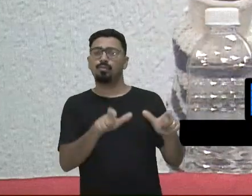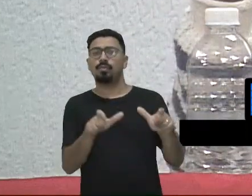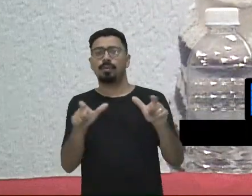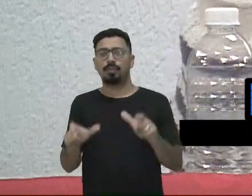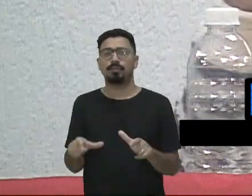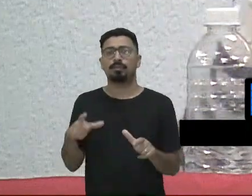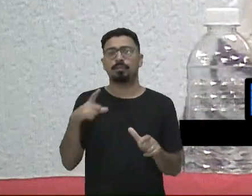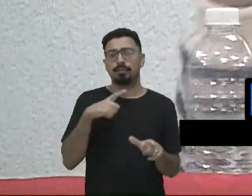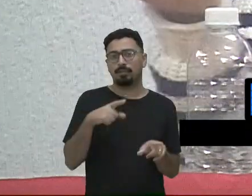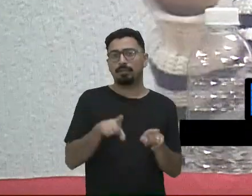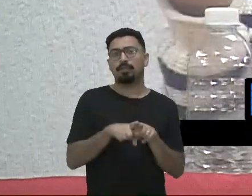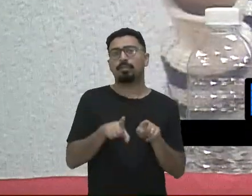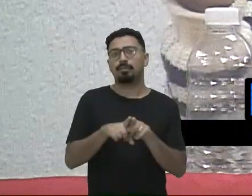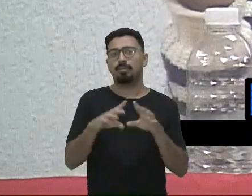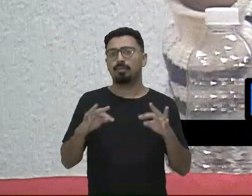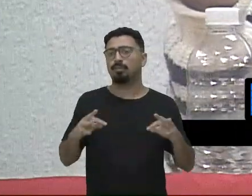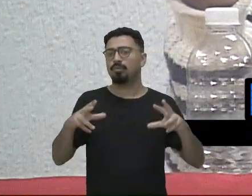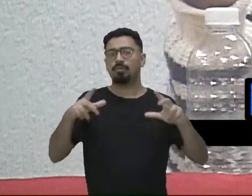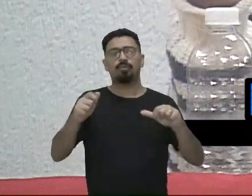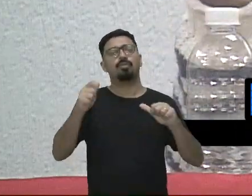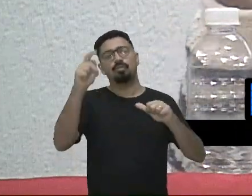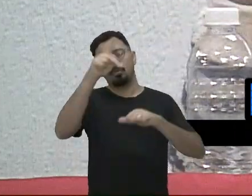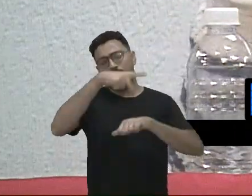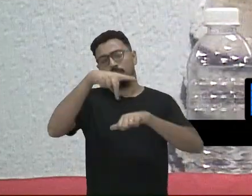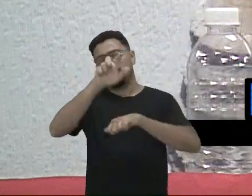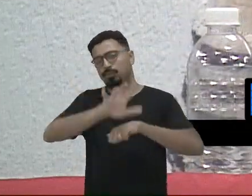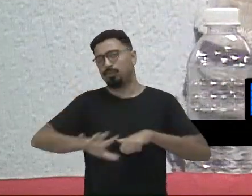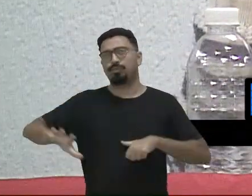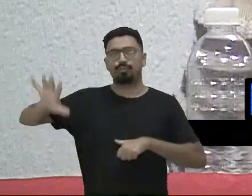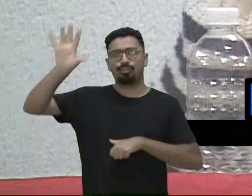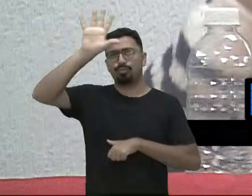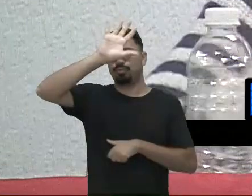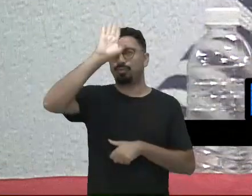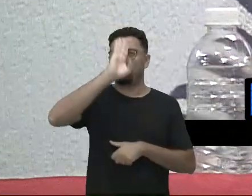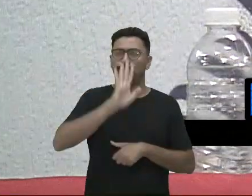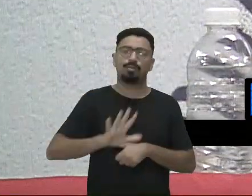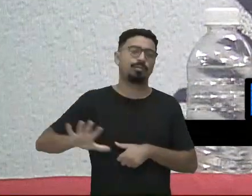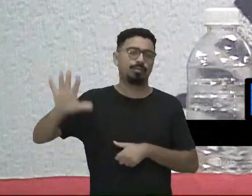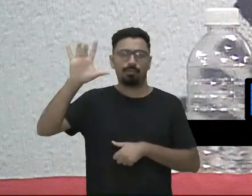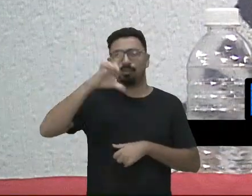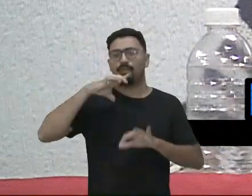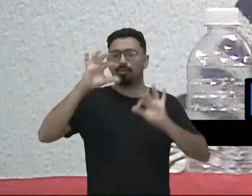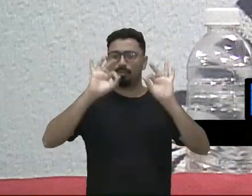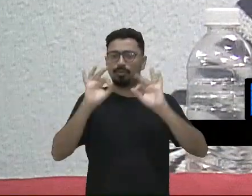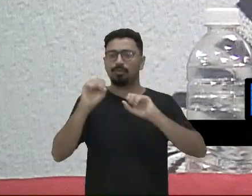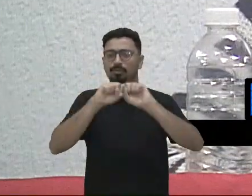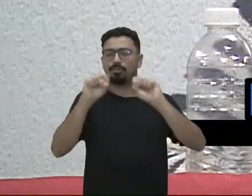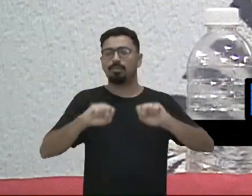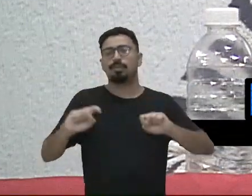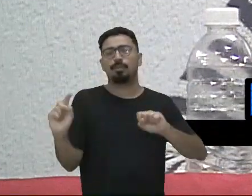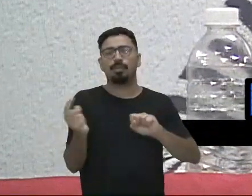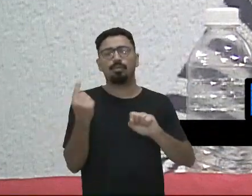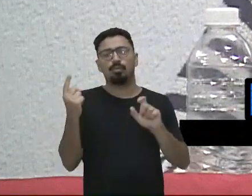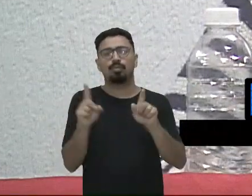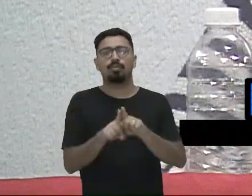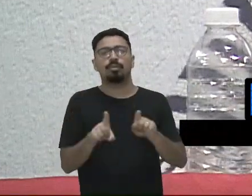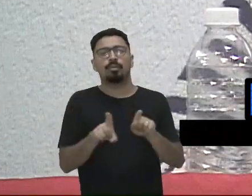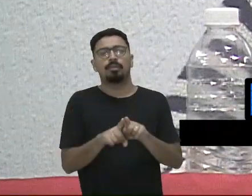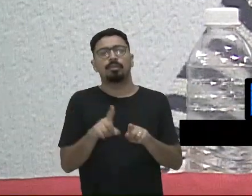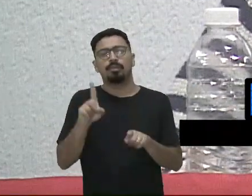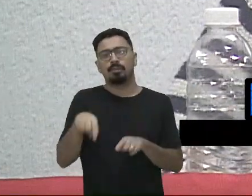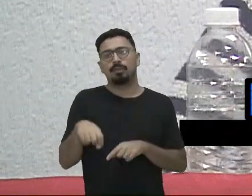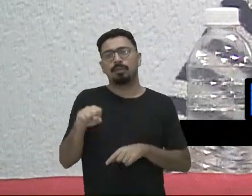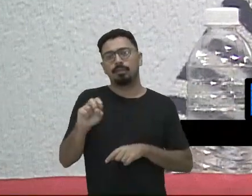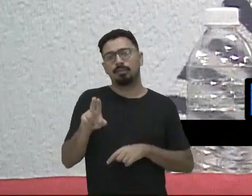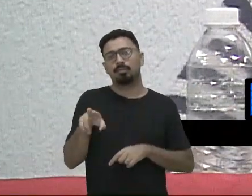gente encontra também em todo o território nacional. Então, hoje a política de assistência é organizada num sistema único, o